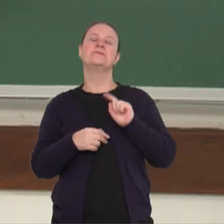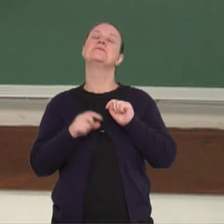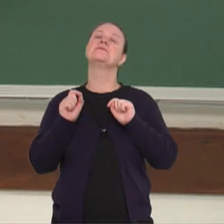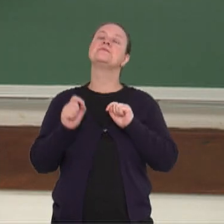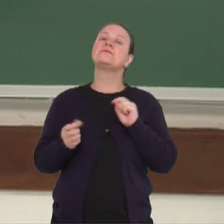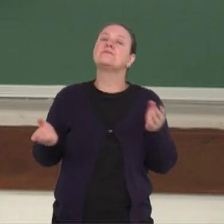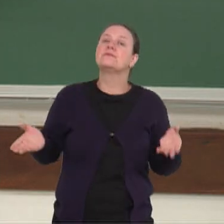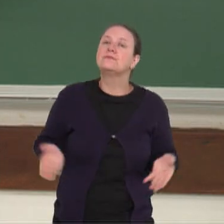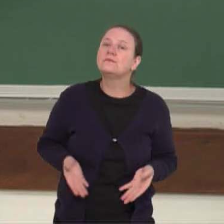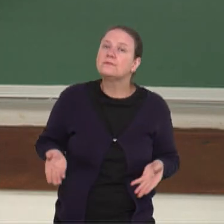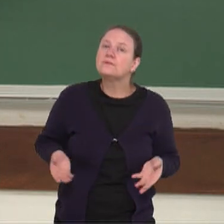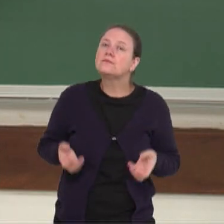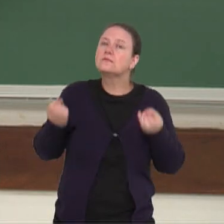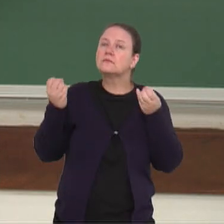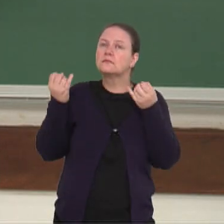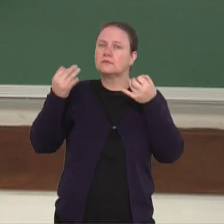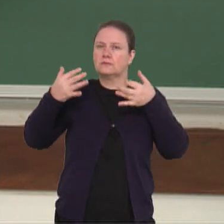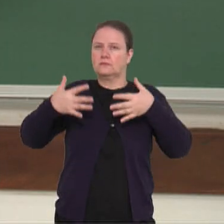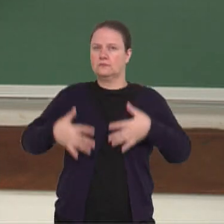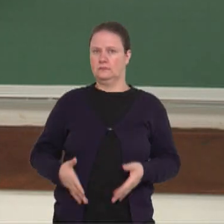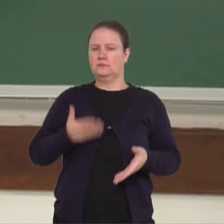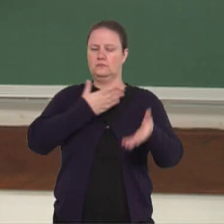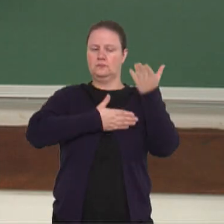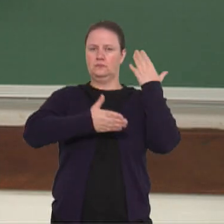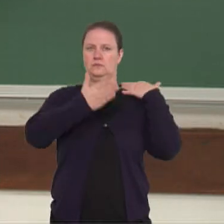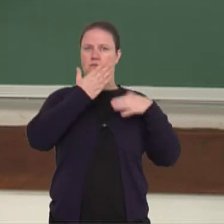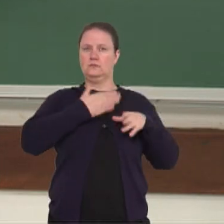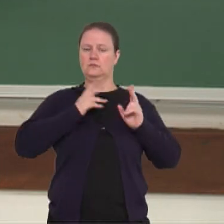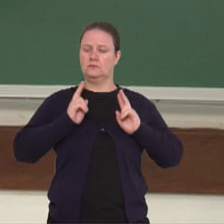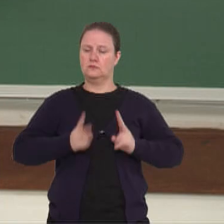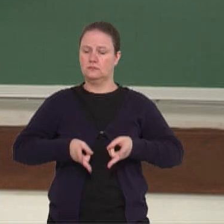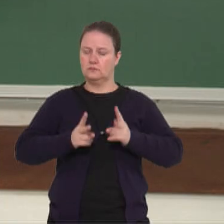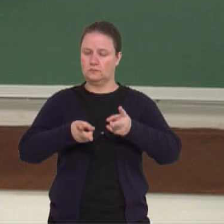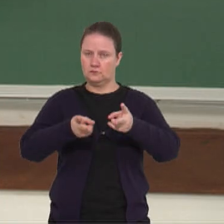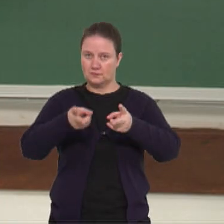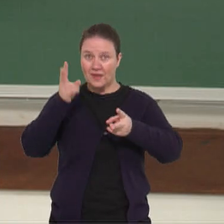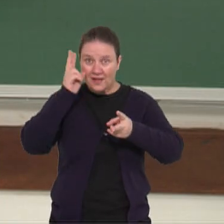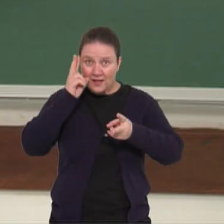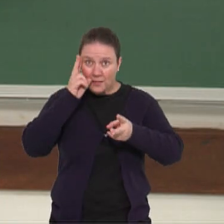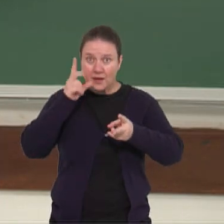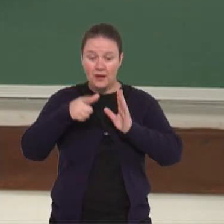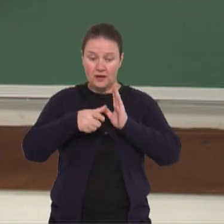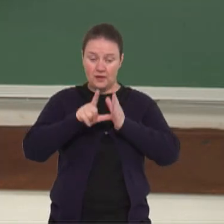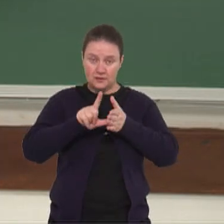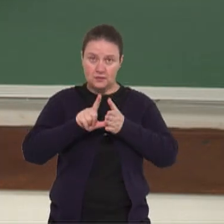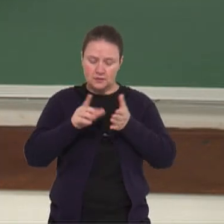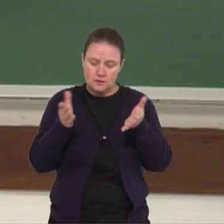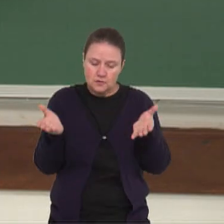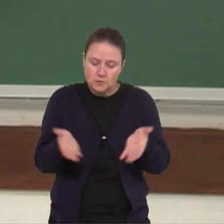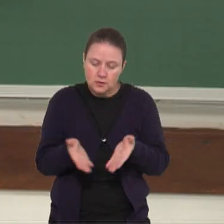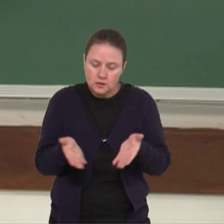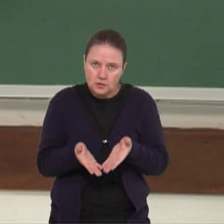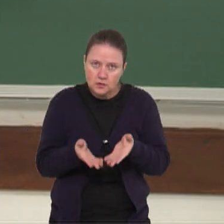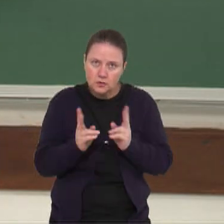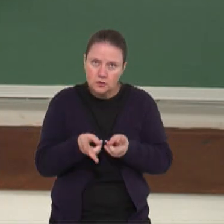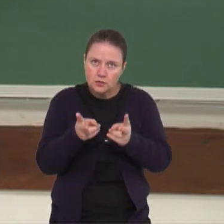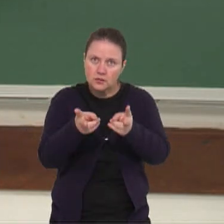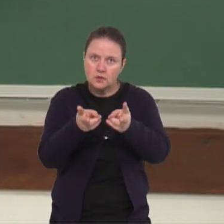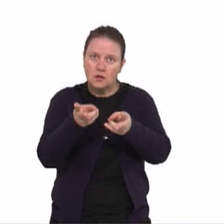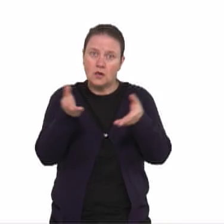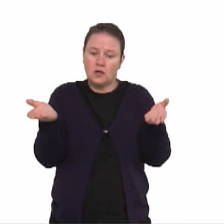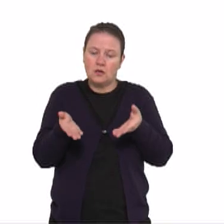Agora eu vou falar para vocês sobre o passado contínuo. Lembra do present continuous? Então, existe o passado